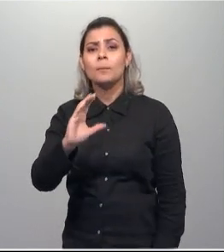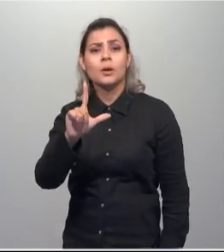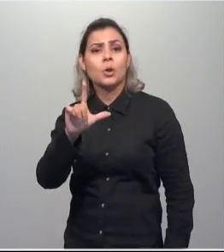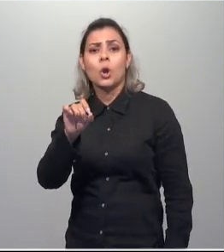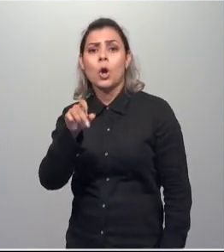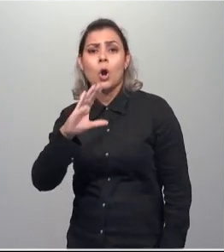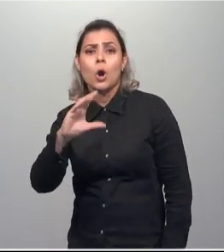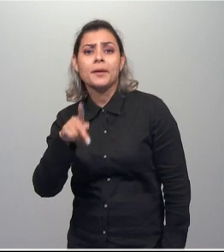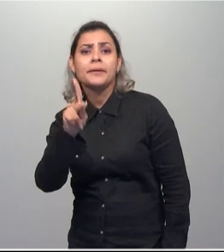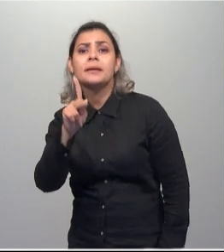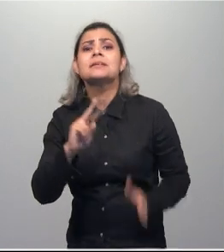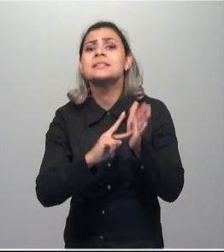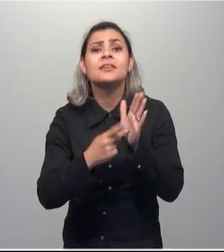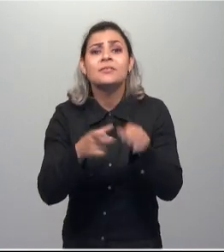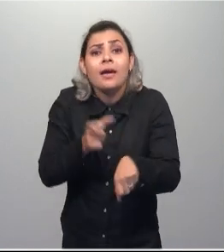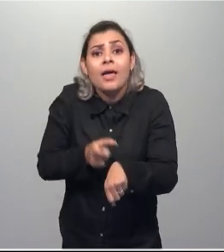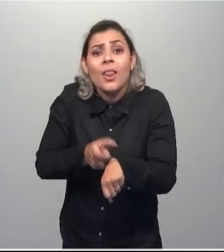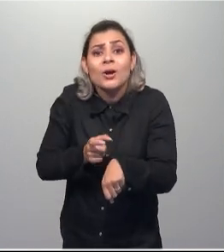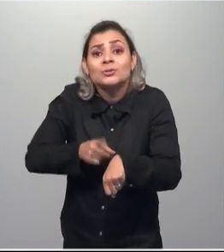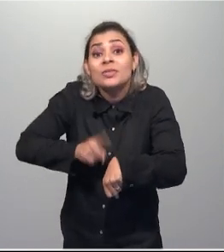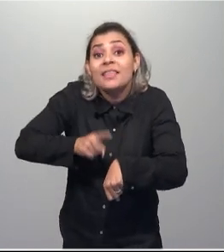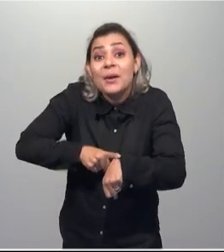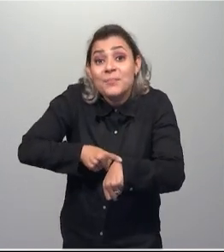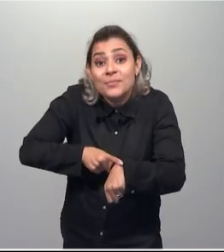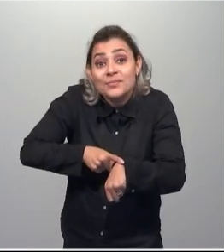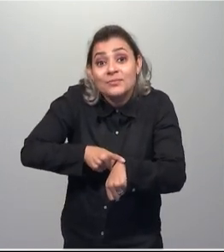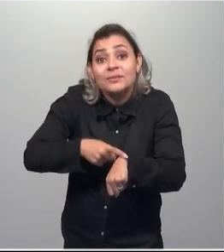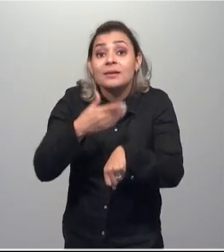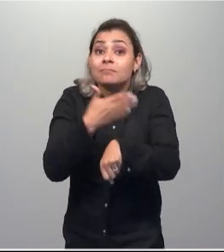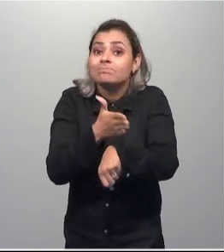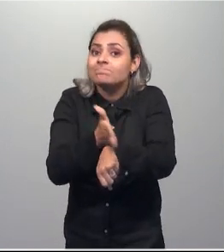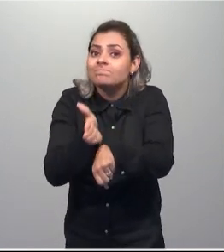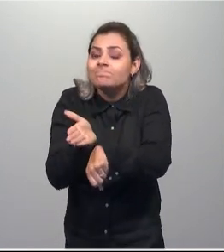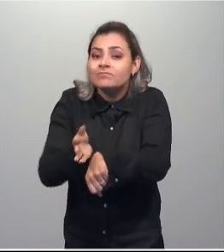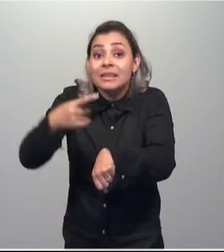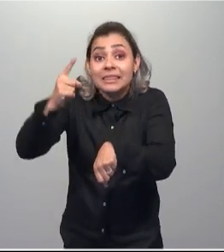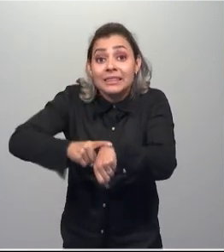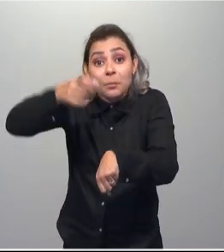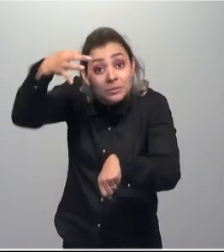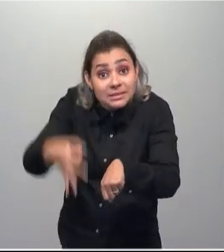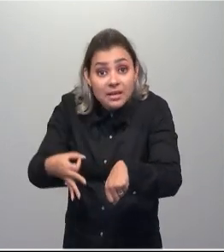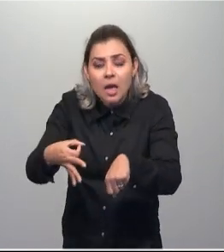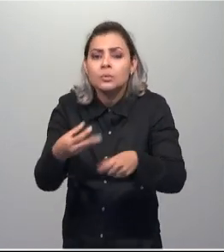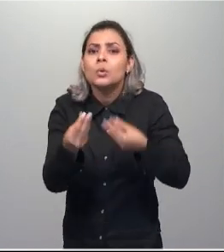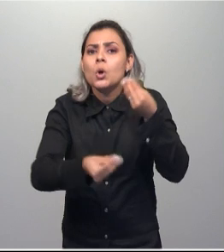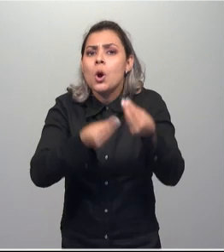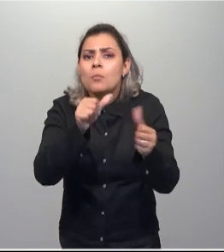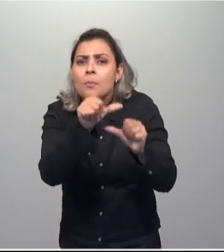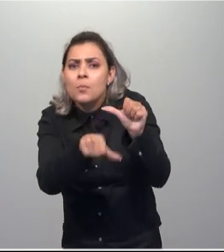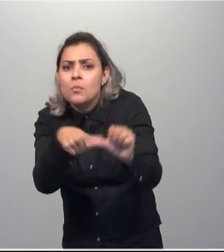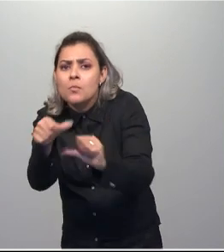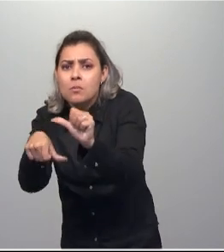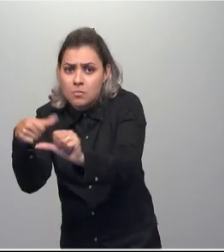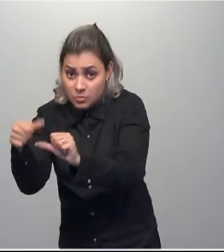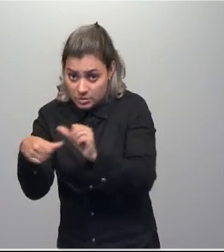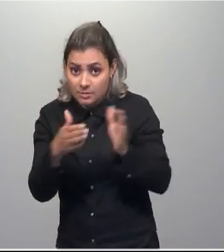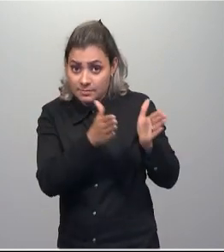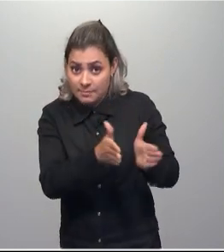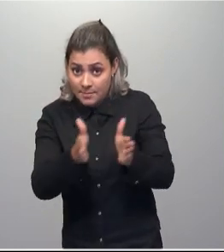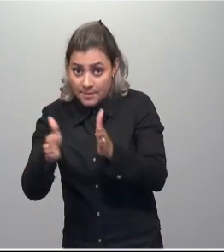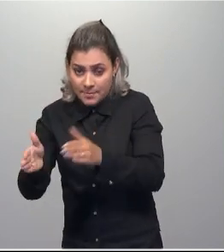relógio que vai me dar exatamente o tempo onde essas alterações vão acontecer